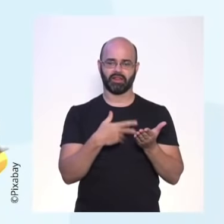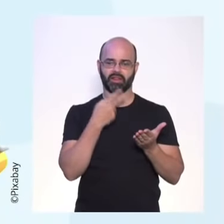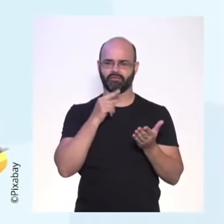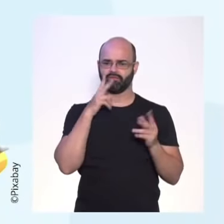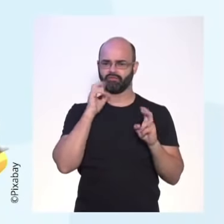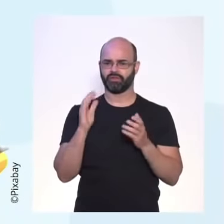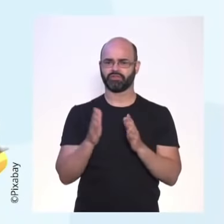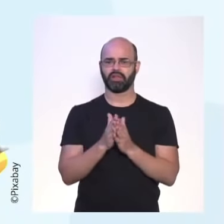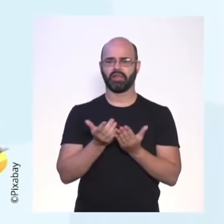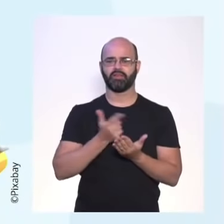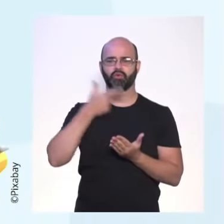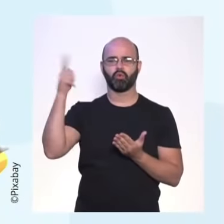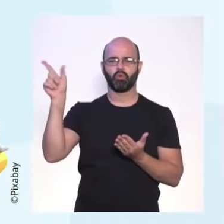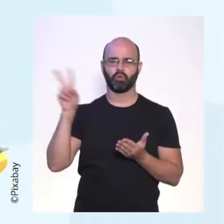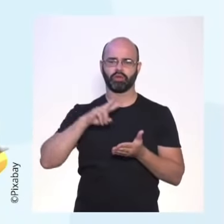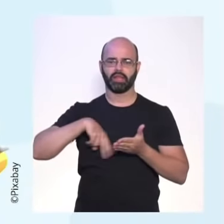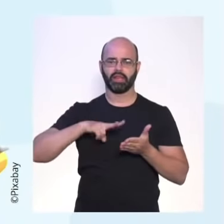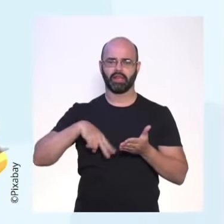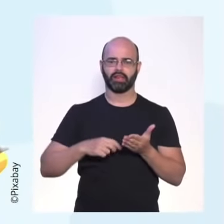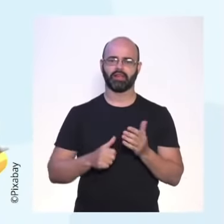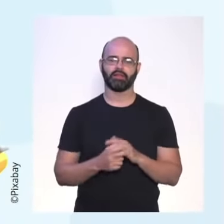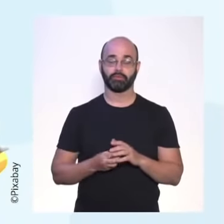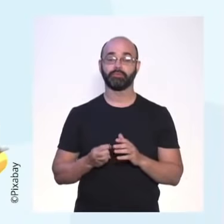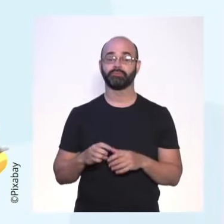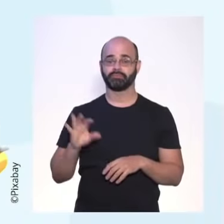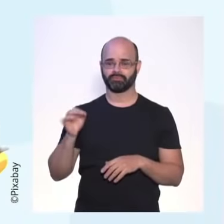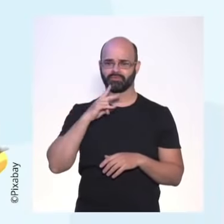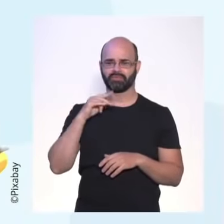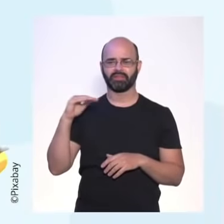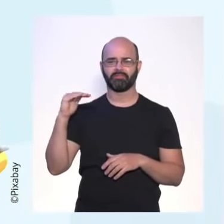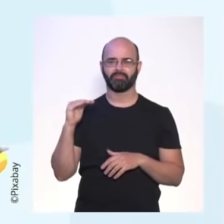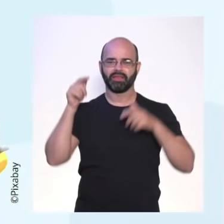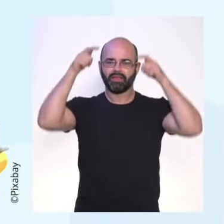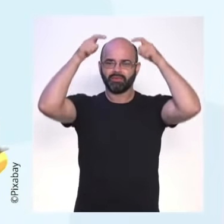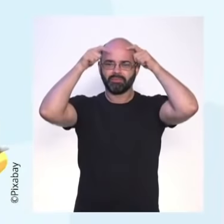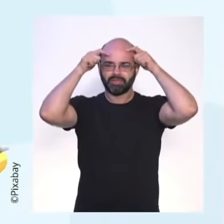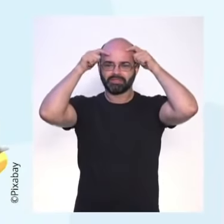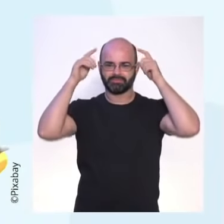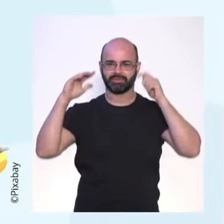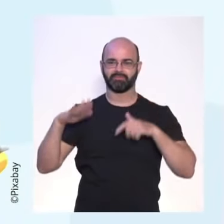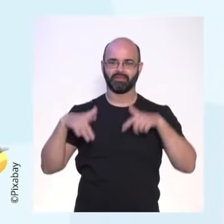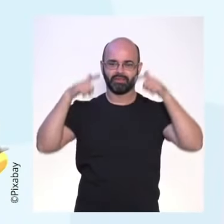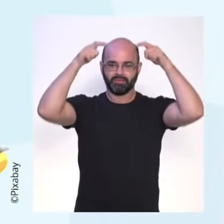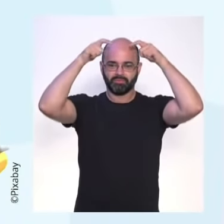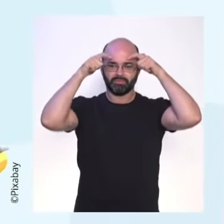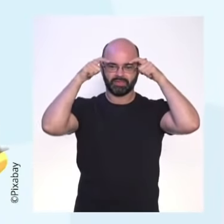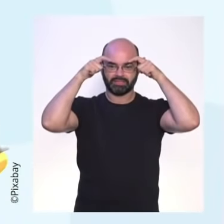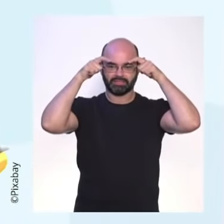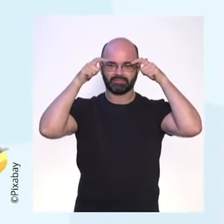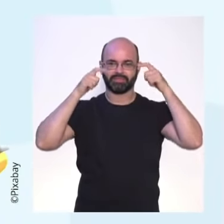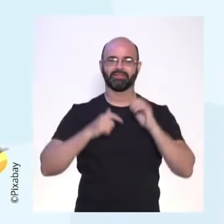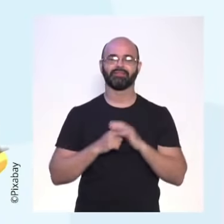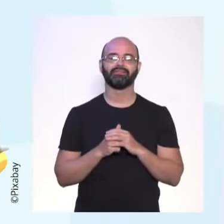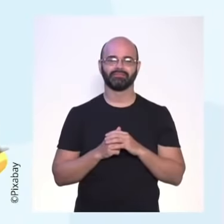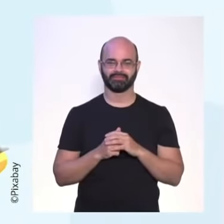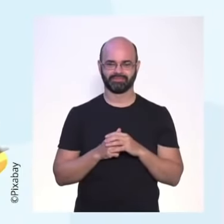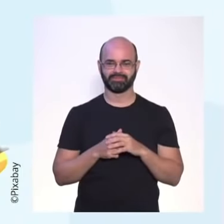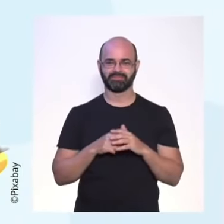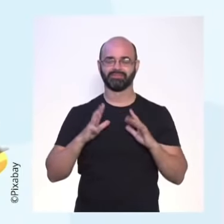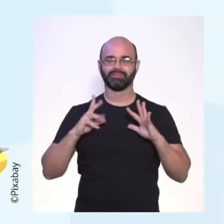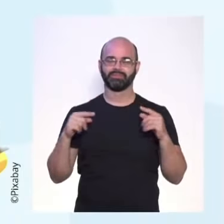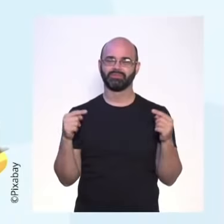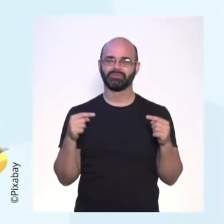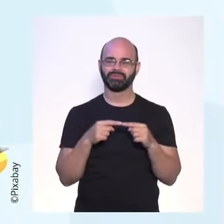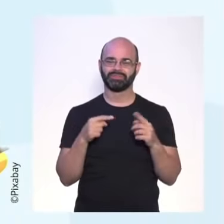a próxima Marina Pequeno Príncipe Pequeno Príncipe todas estão